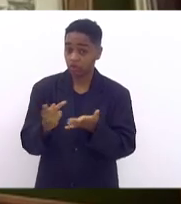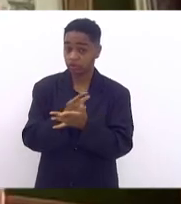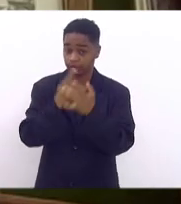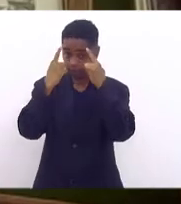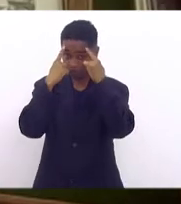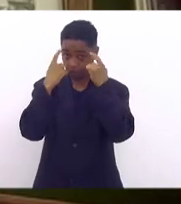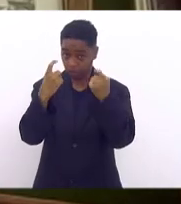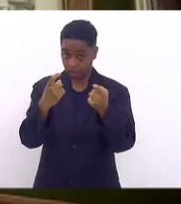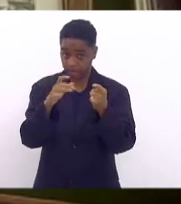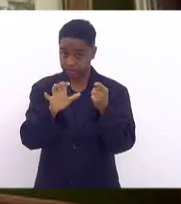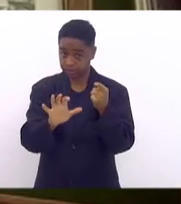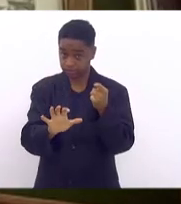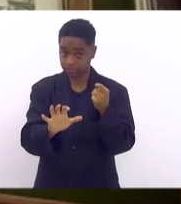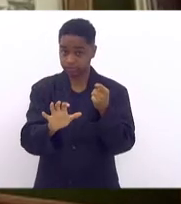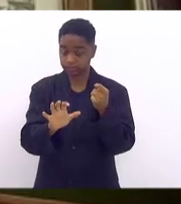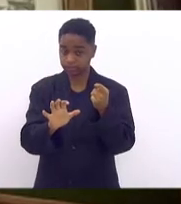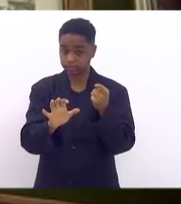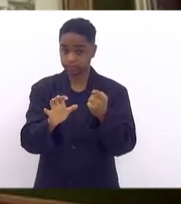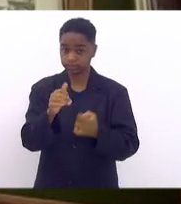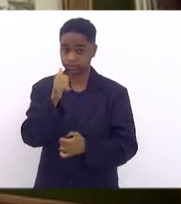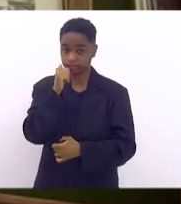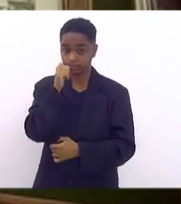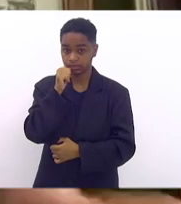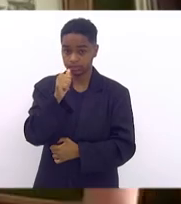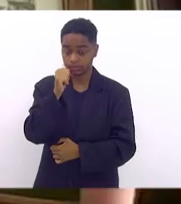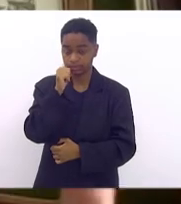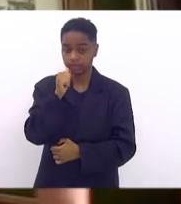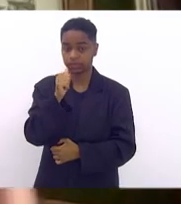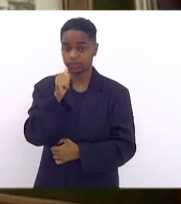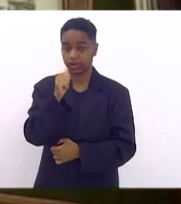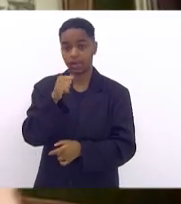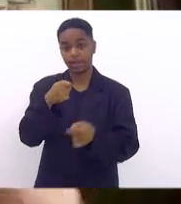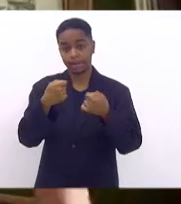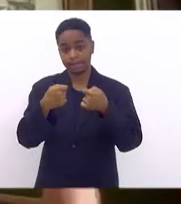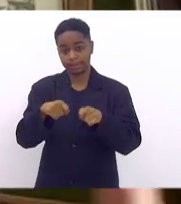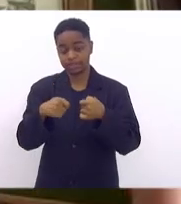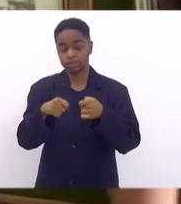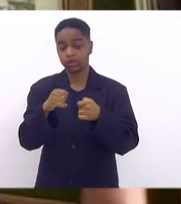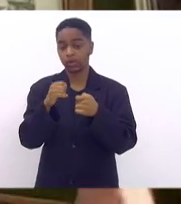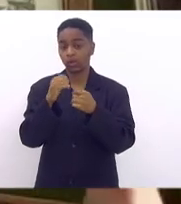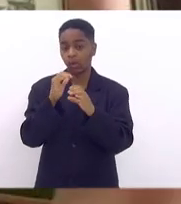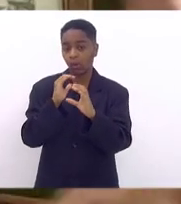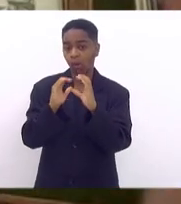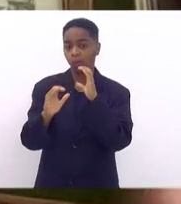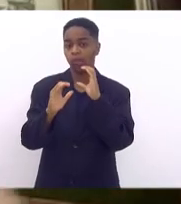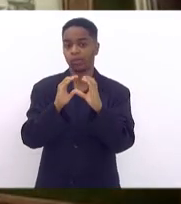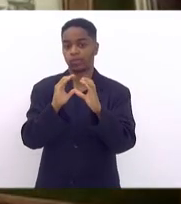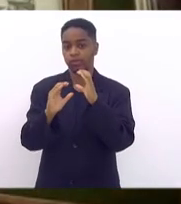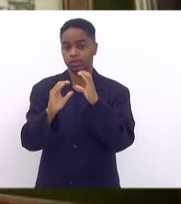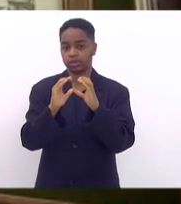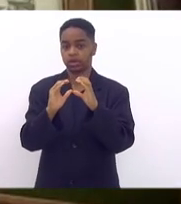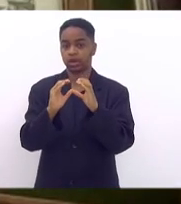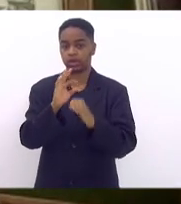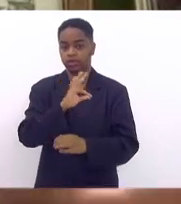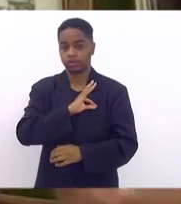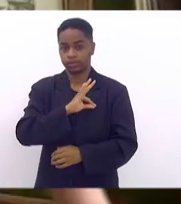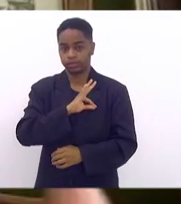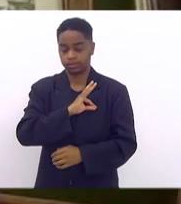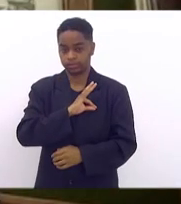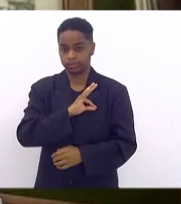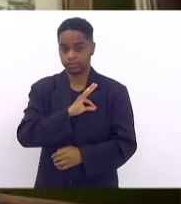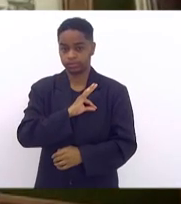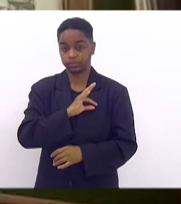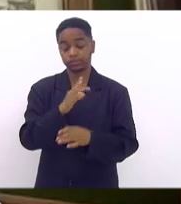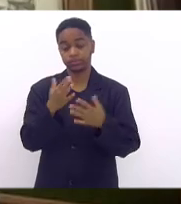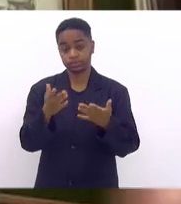essas, ela precisa, inclusive, fazer uma comunicação, né, à autoridade policial. A gente